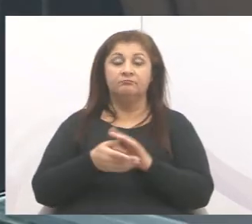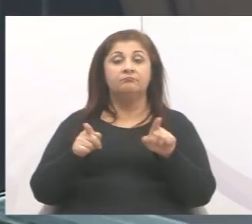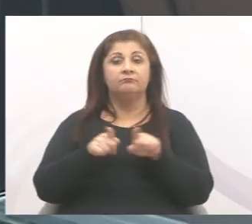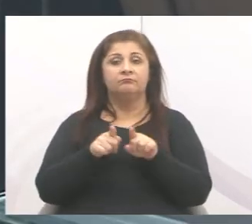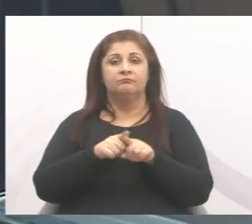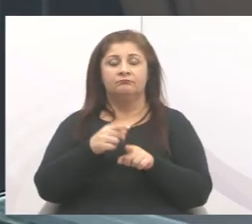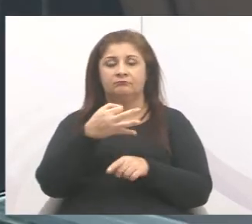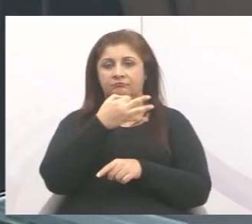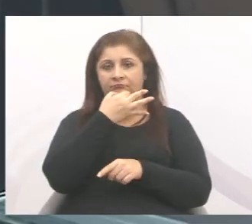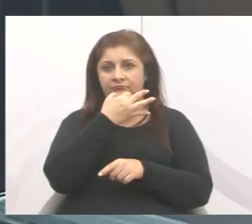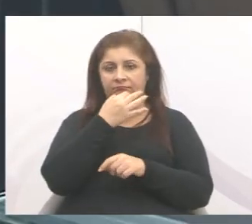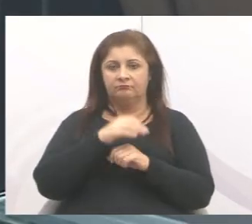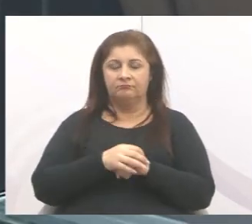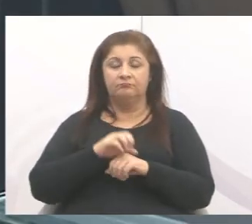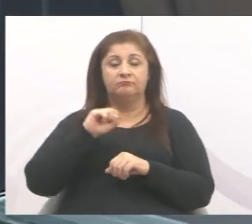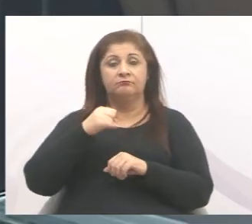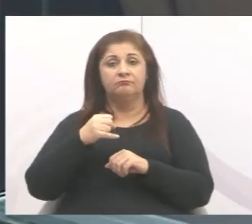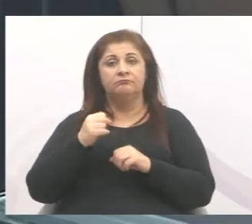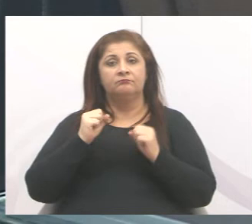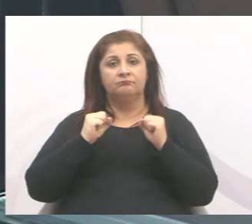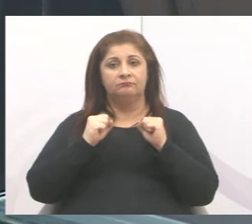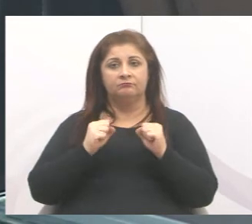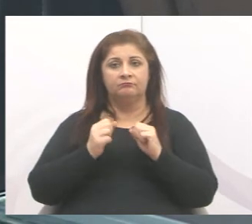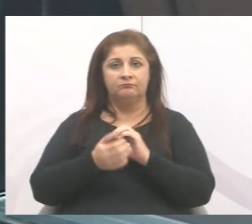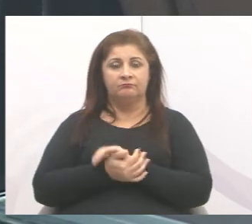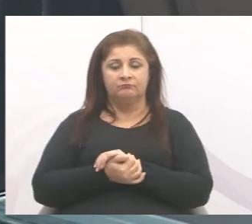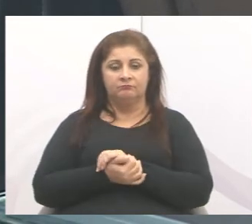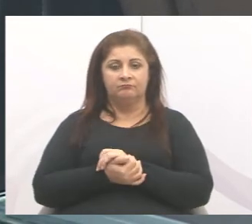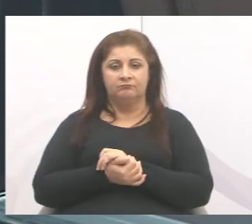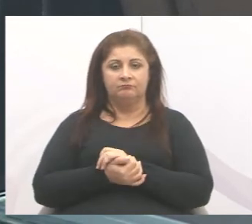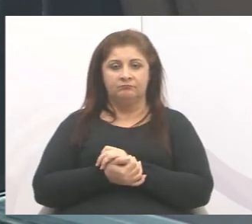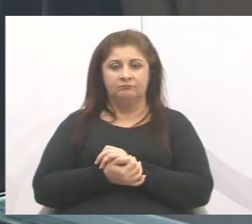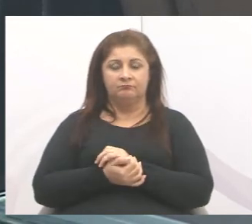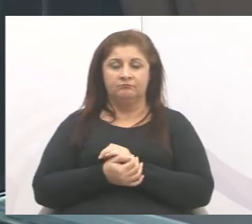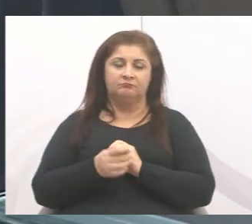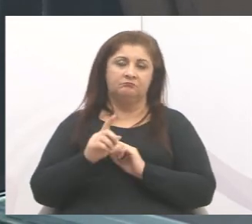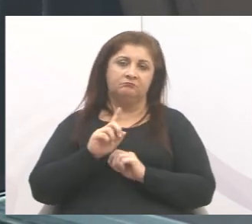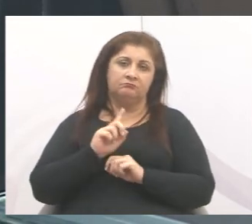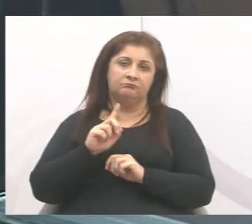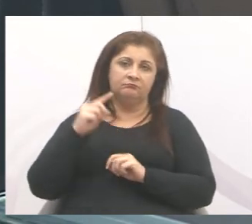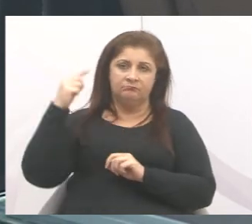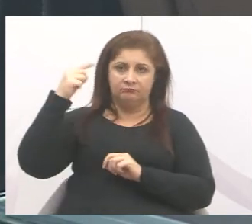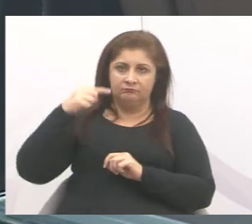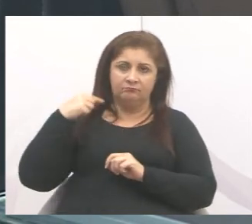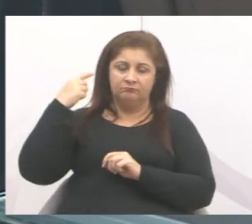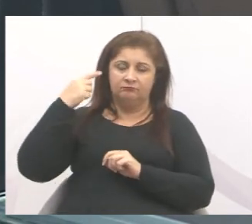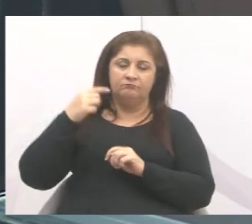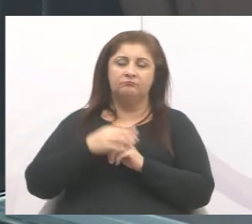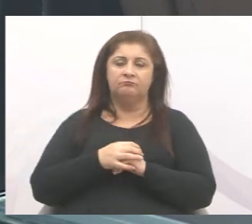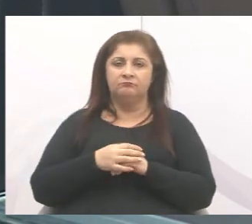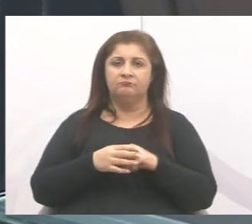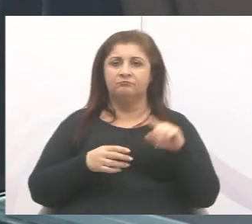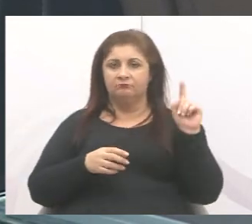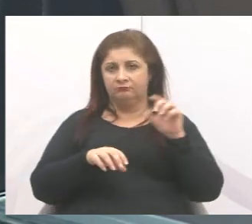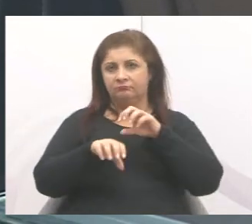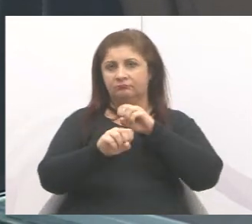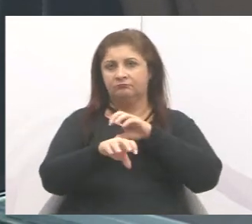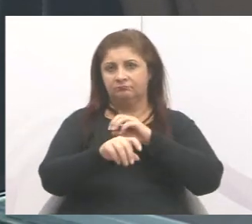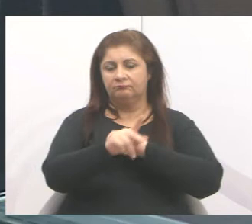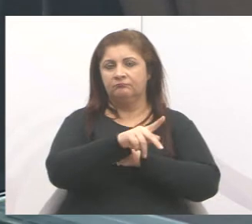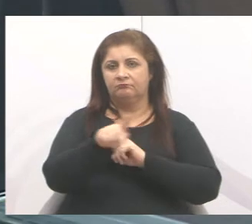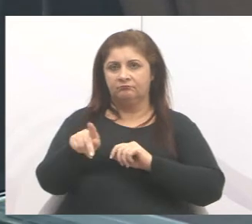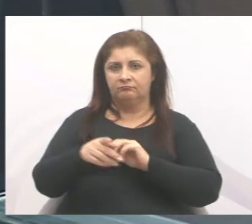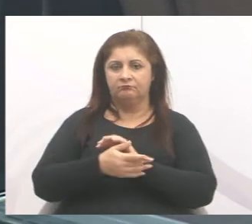também, se for possível, porque nós sabemos, né, eu não sou advogada, eu sou da área da educação,